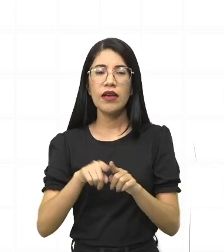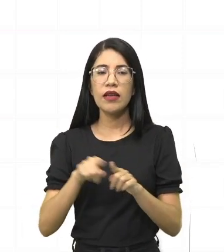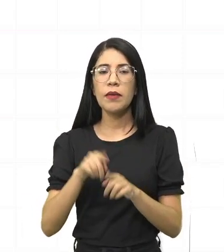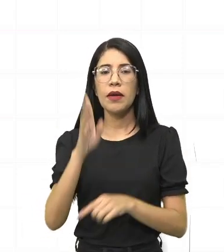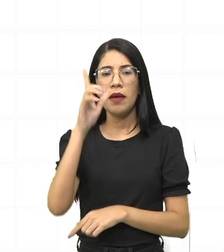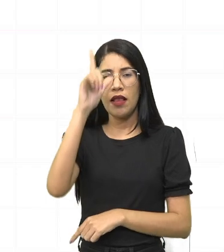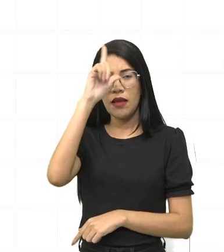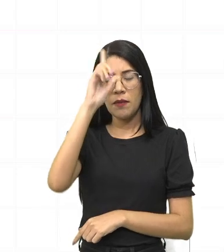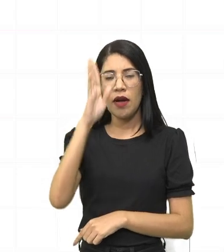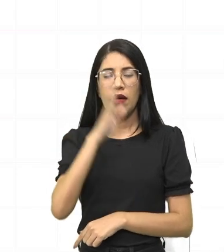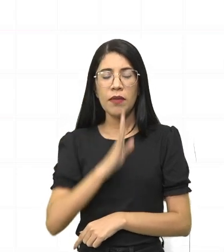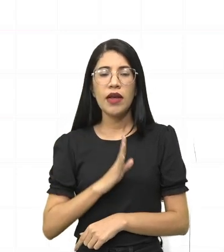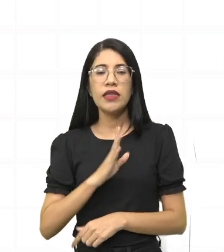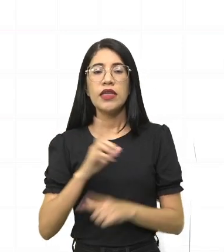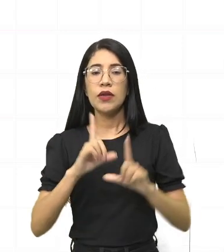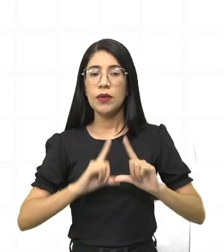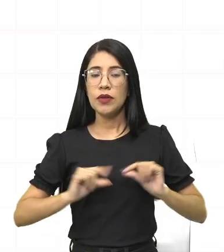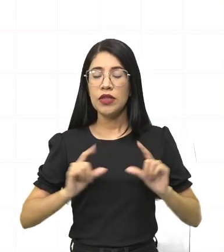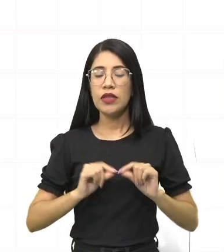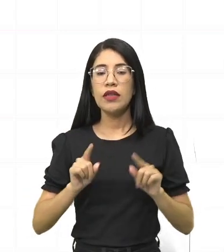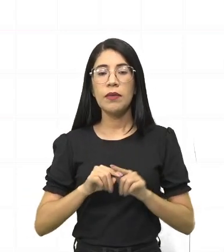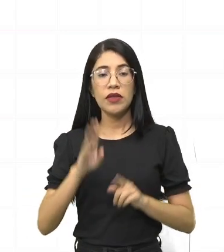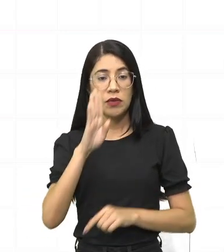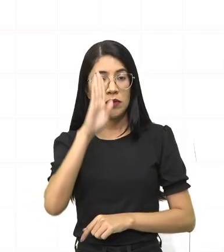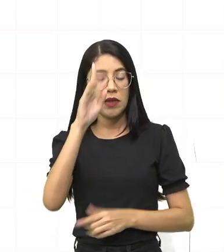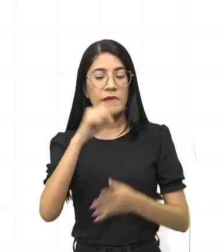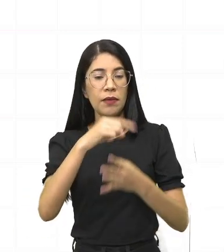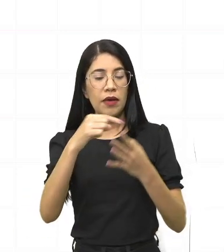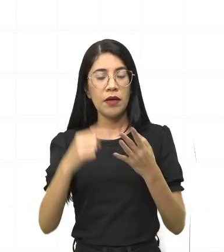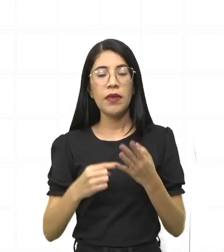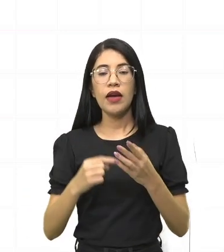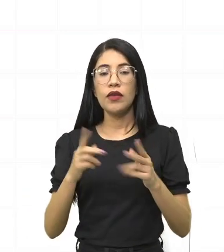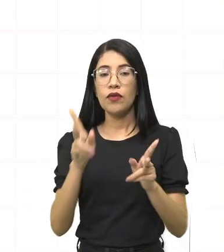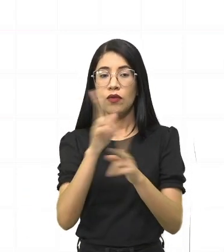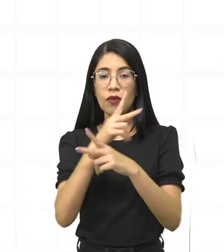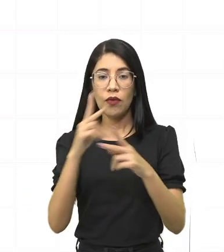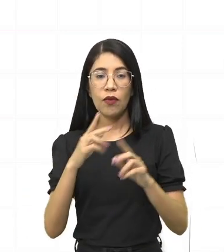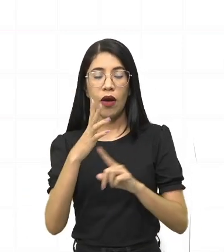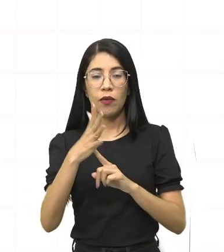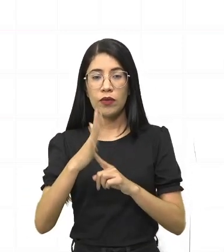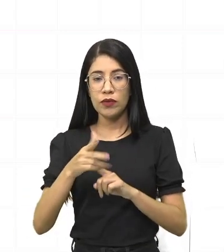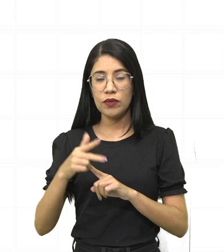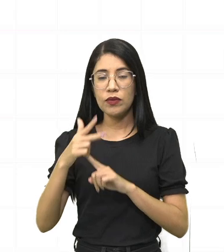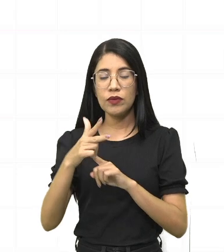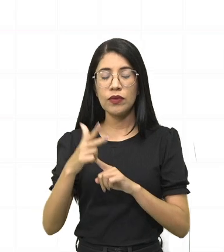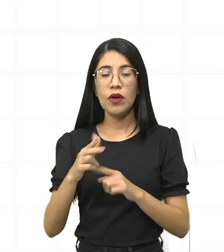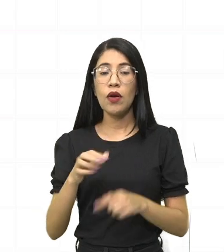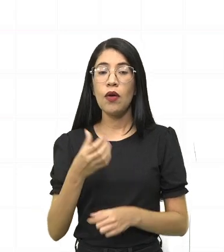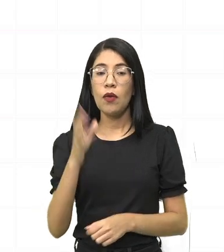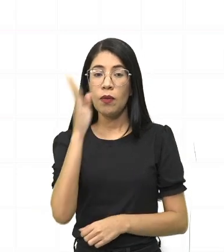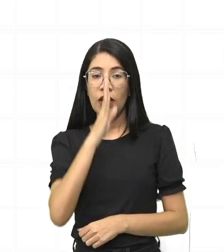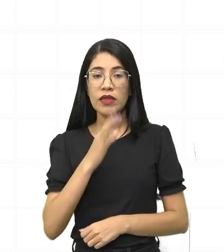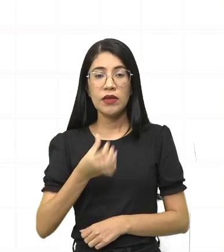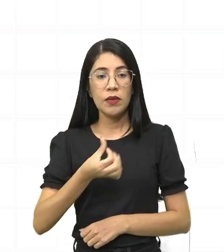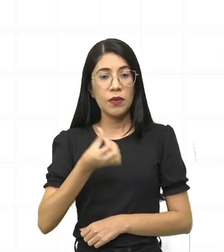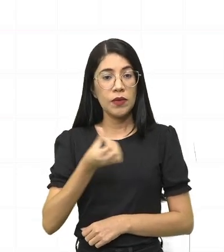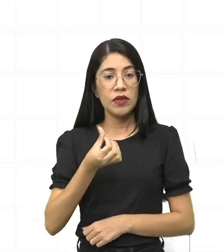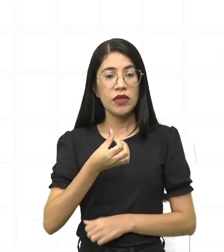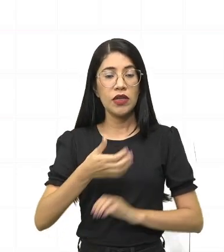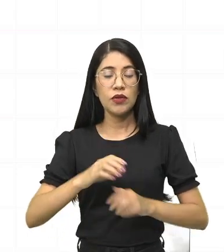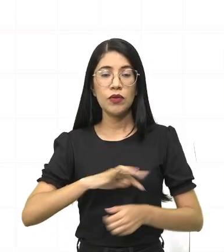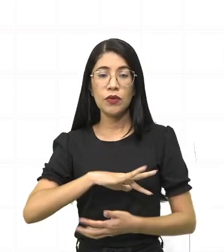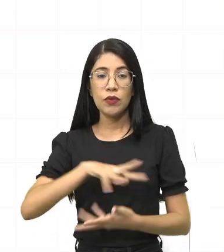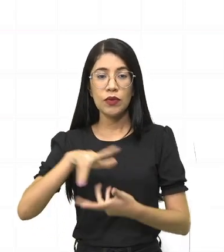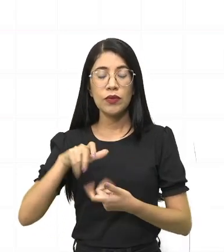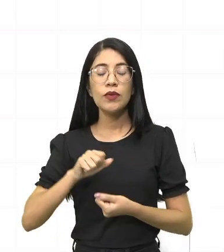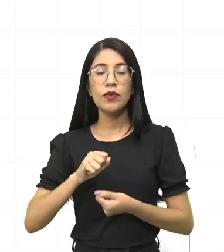Alemanha e a Índia que lideram a produção de energia eólica. O Brasil é o 6º no ranking mundial